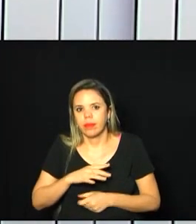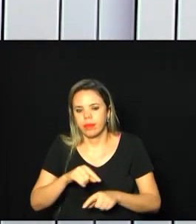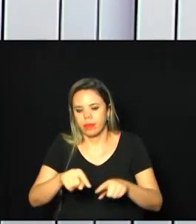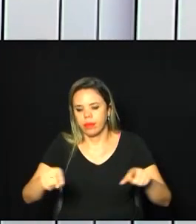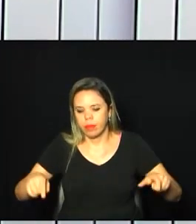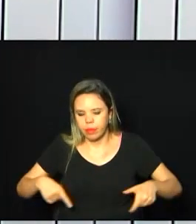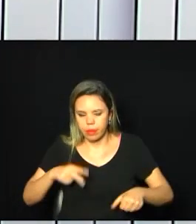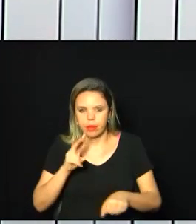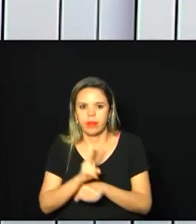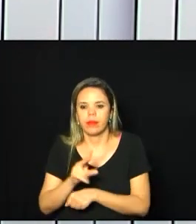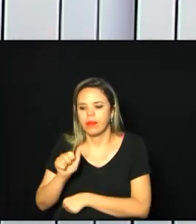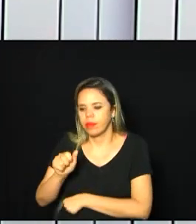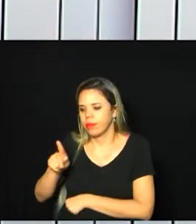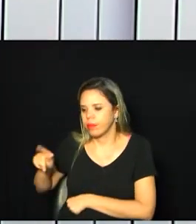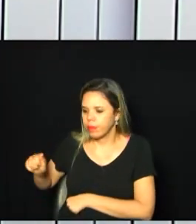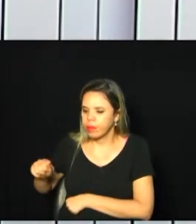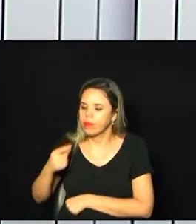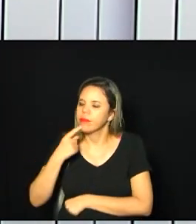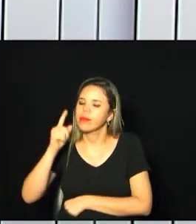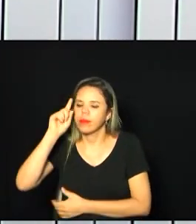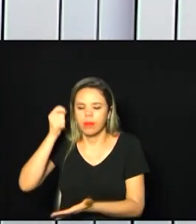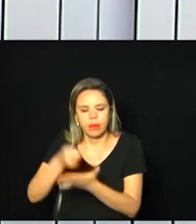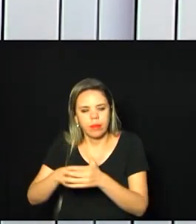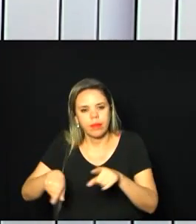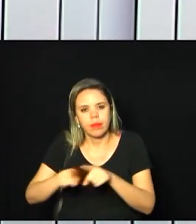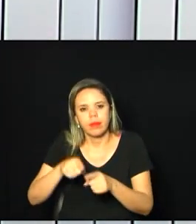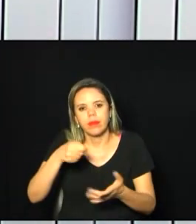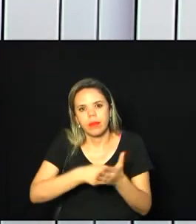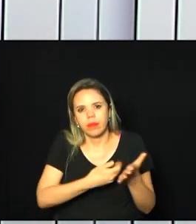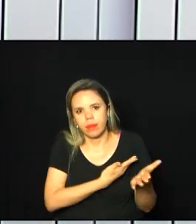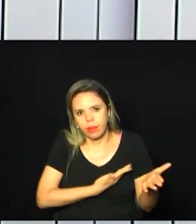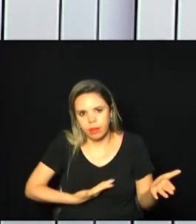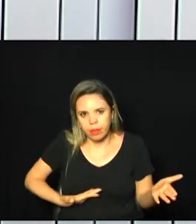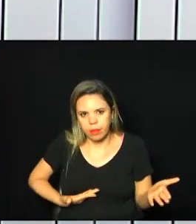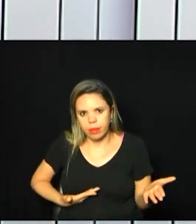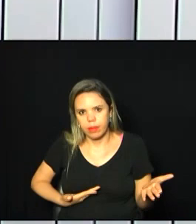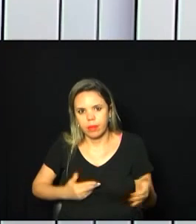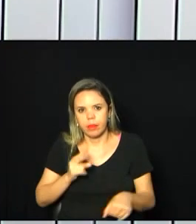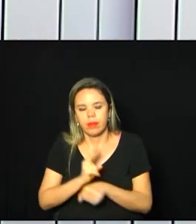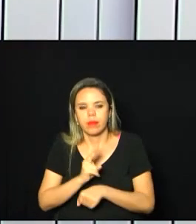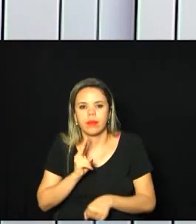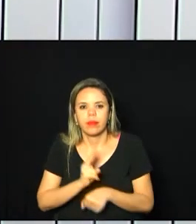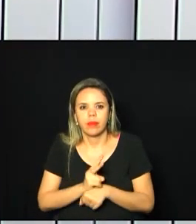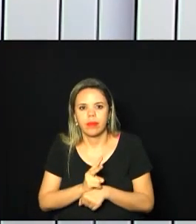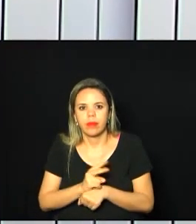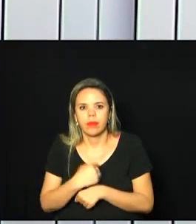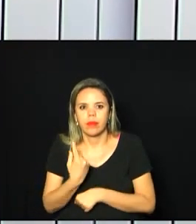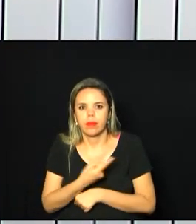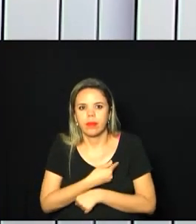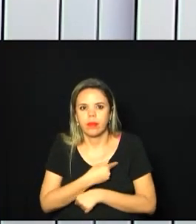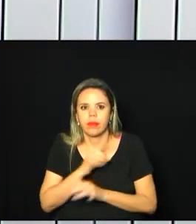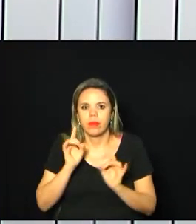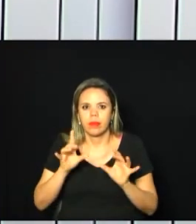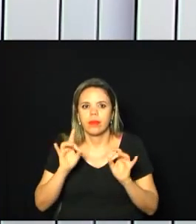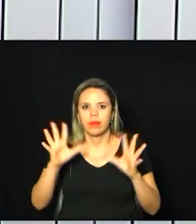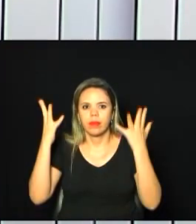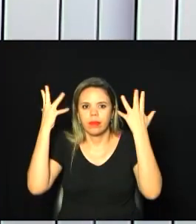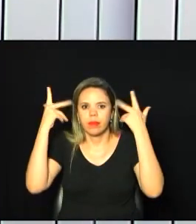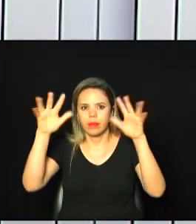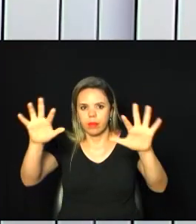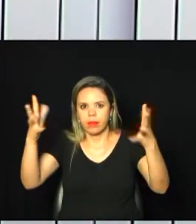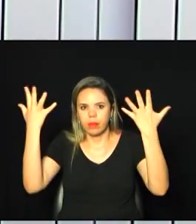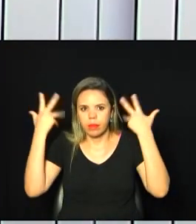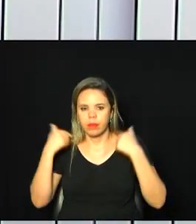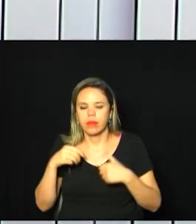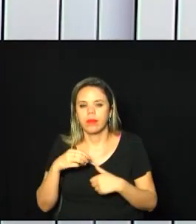de proteção ambiental que garante políticas públicas de conservação das nossas riquezas naturais.